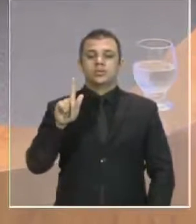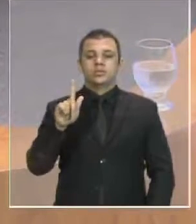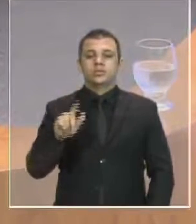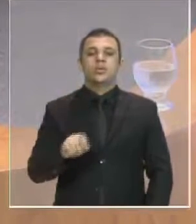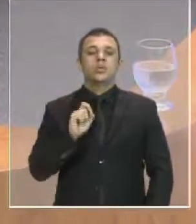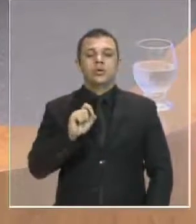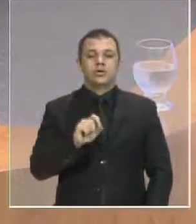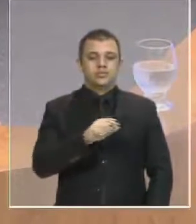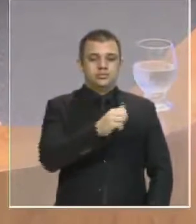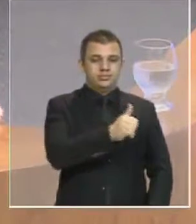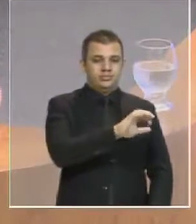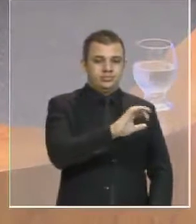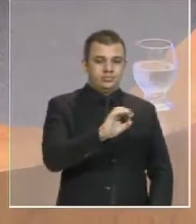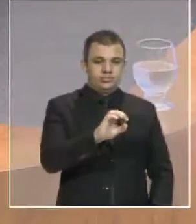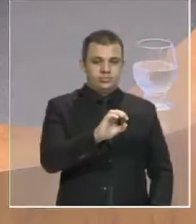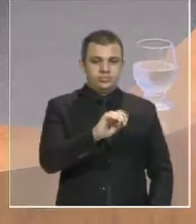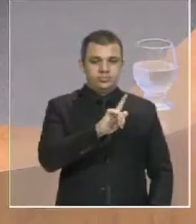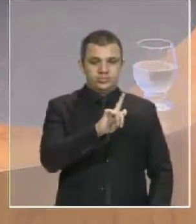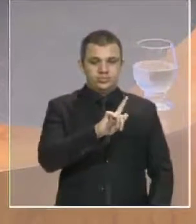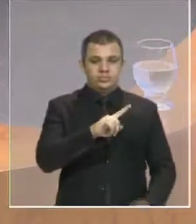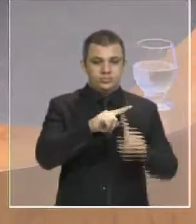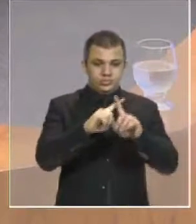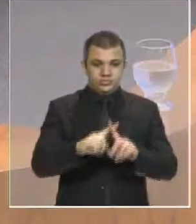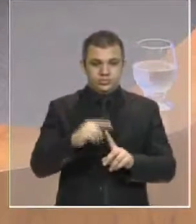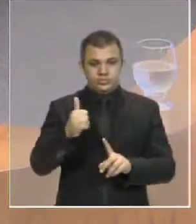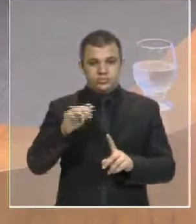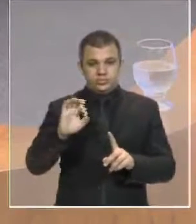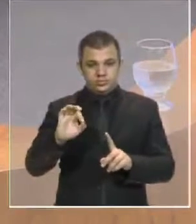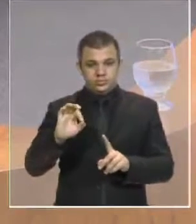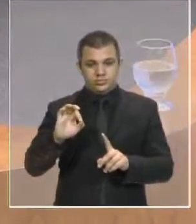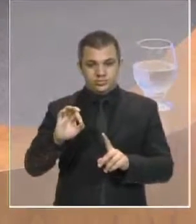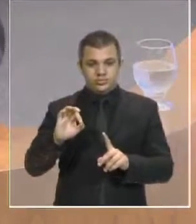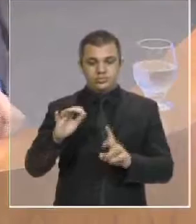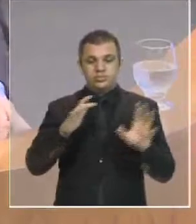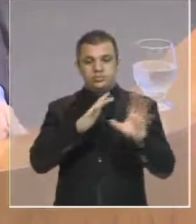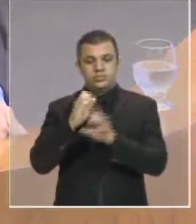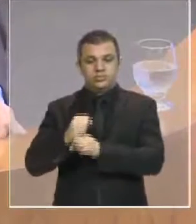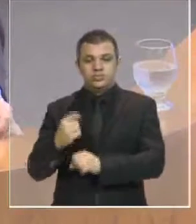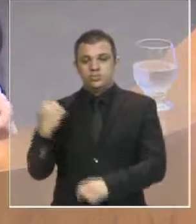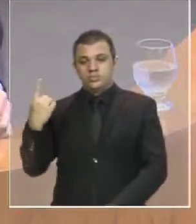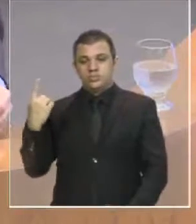quilo. O Instituto de Pesos e Medidas está aí para aferir isso.